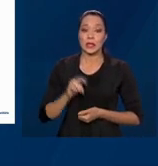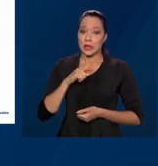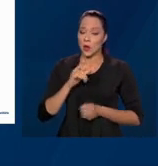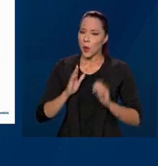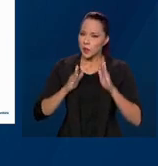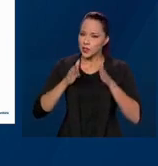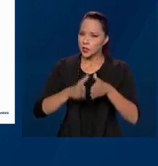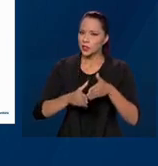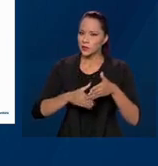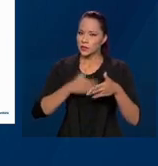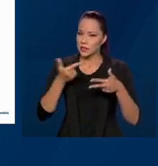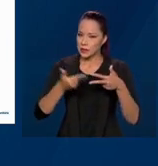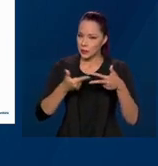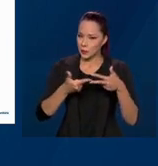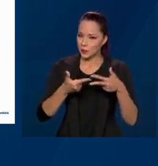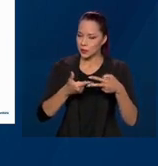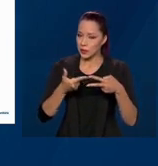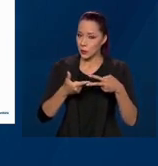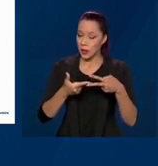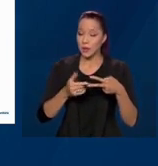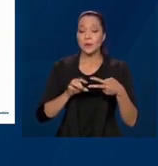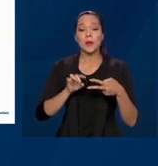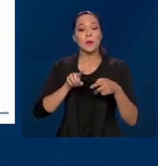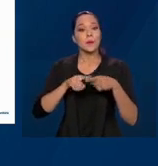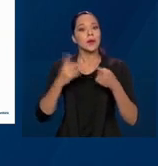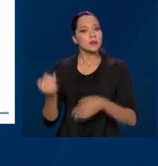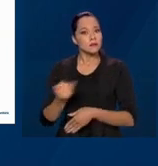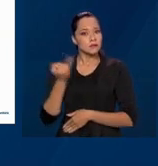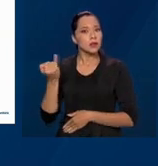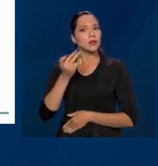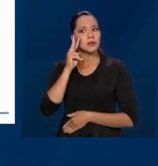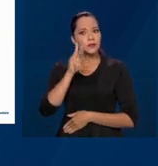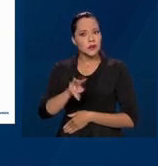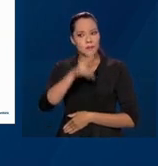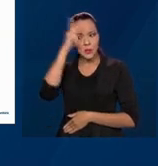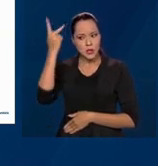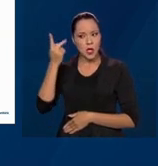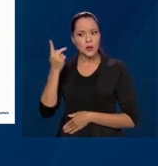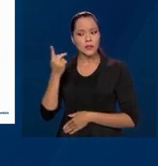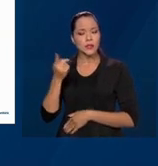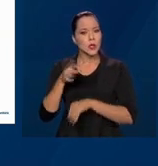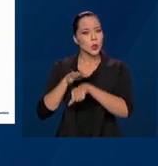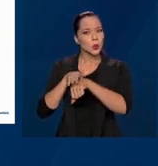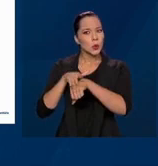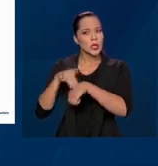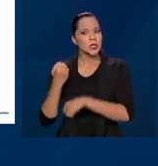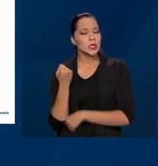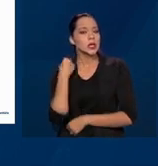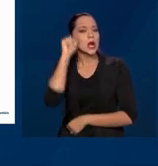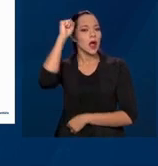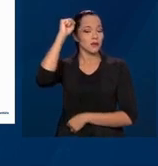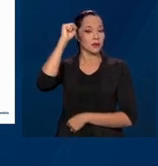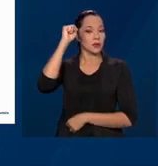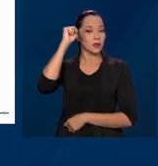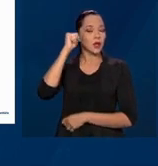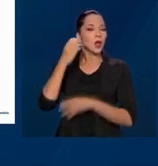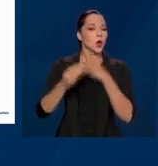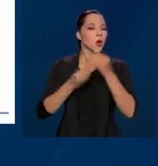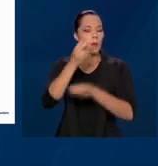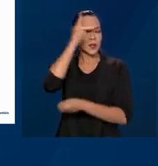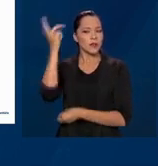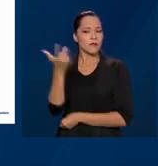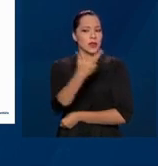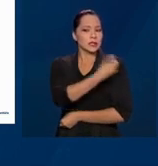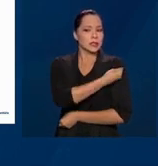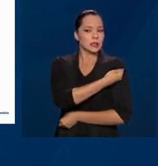secundário, mas era nosso foco verificar casos graves. A gente quer saber como é o desempenho da vacina em caso